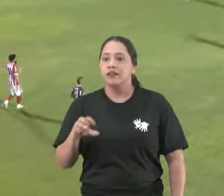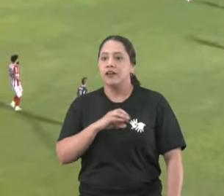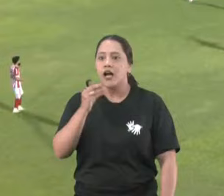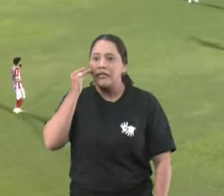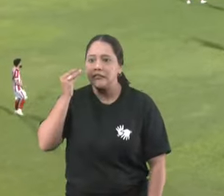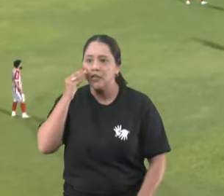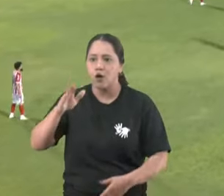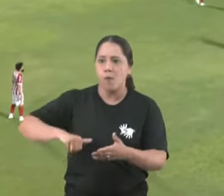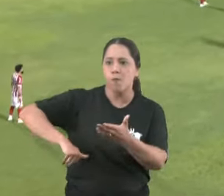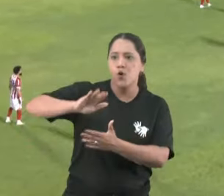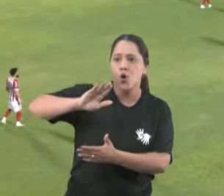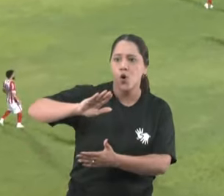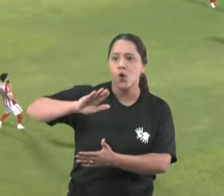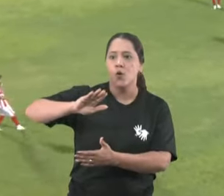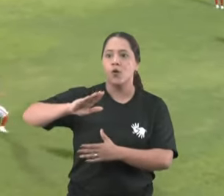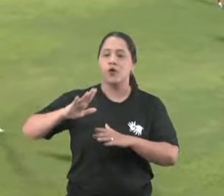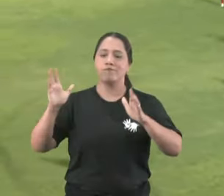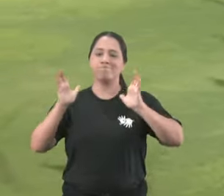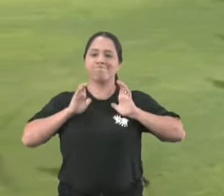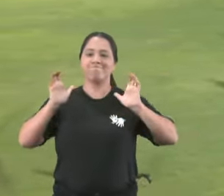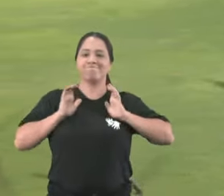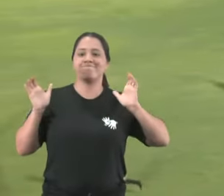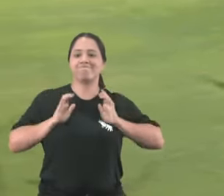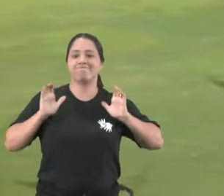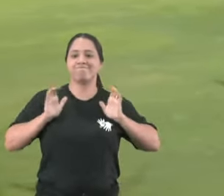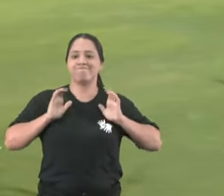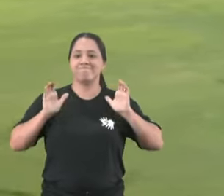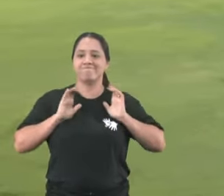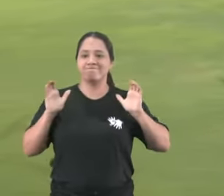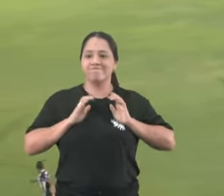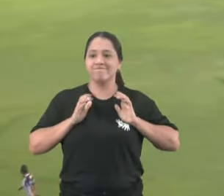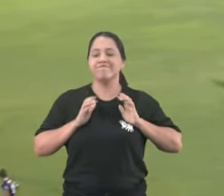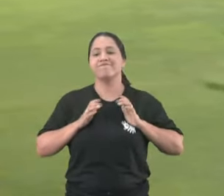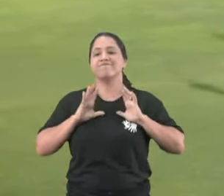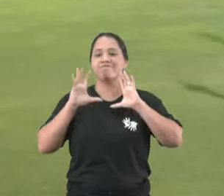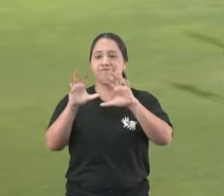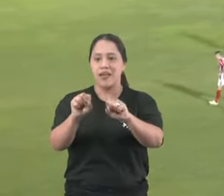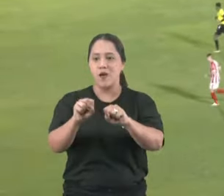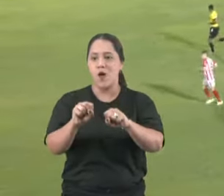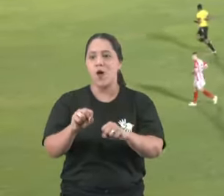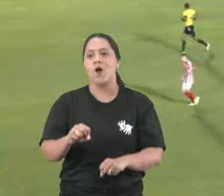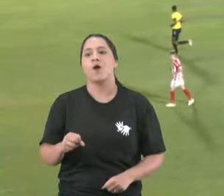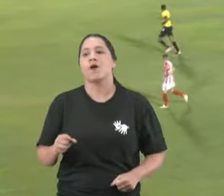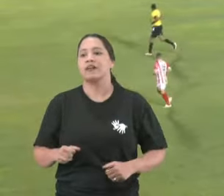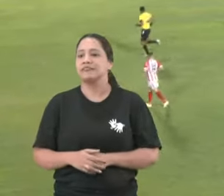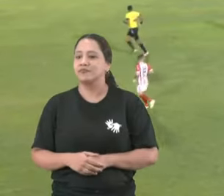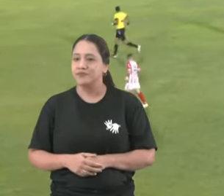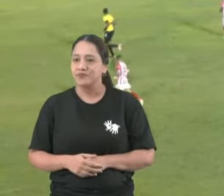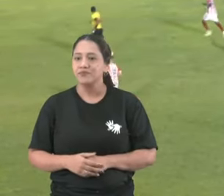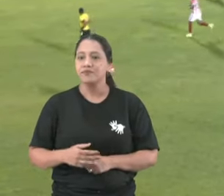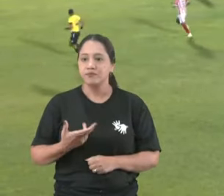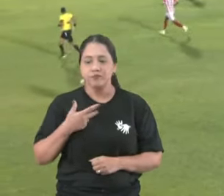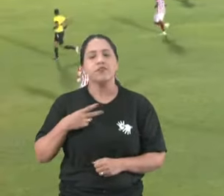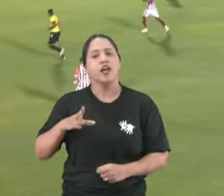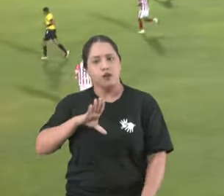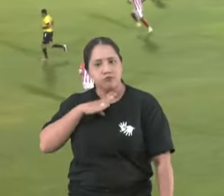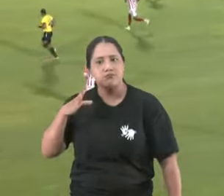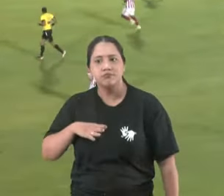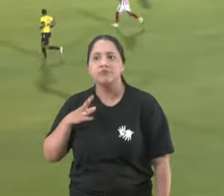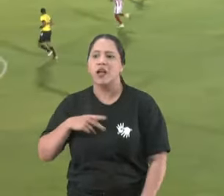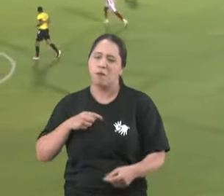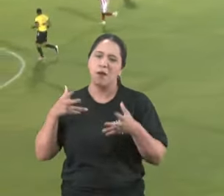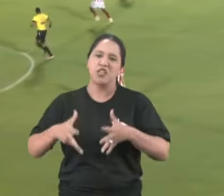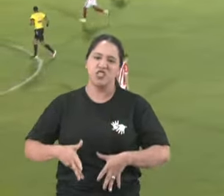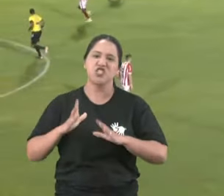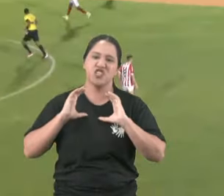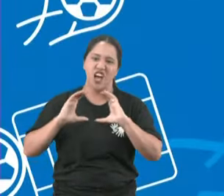hein? Bateu pro gol. Kick na frente do Pianissola. Encarou. Essa é uma bola chata, né?